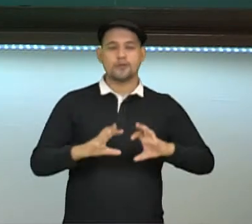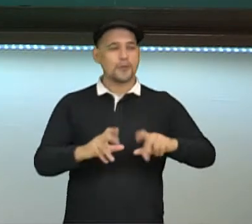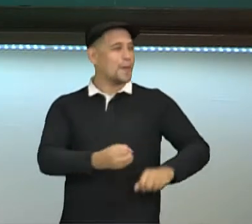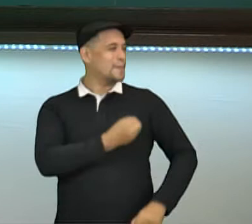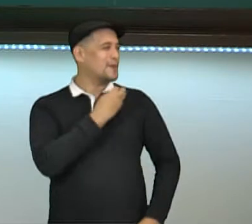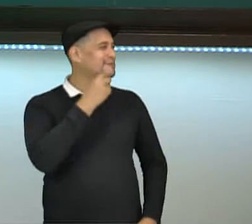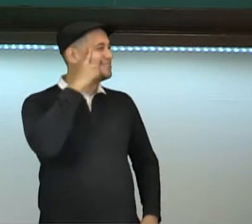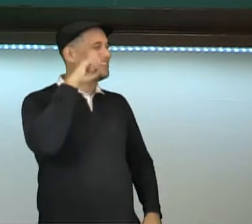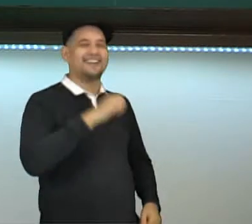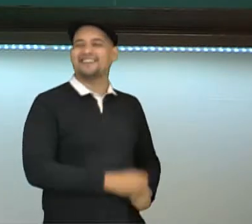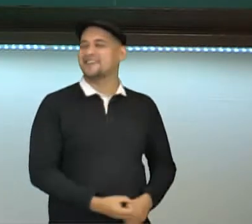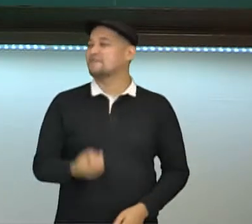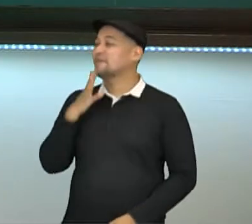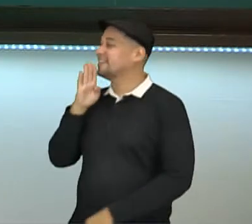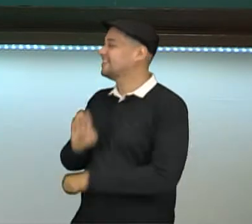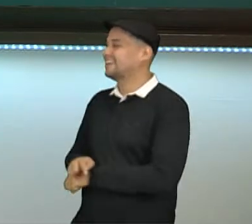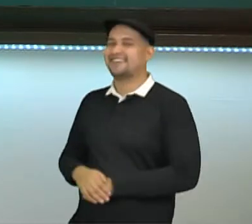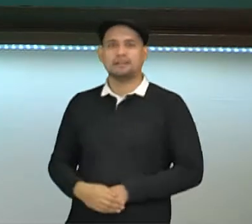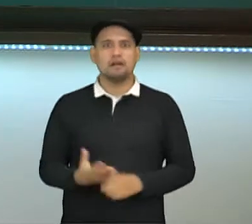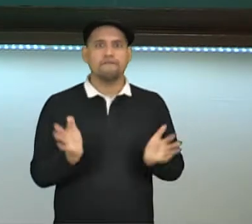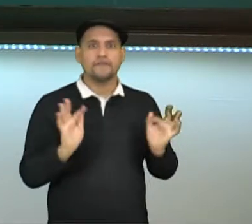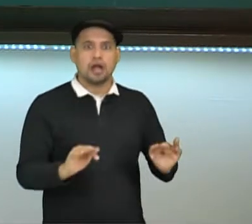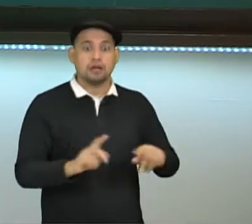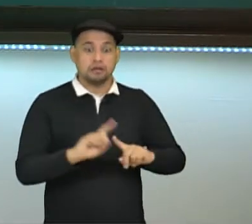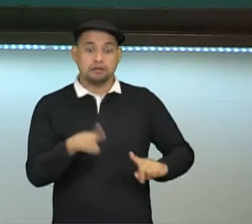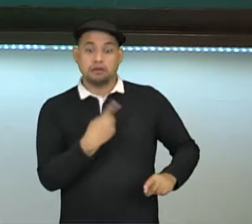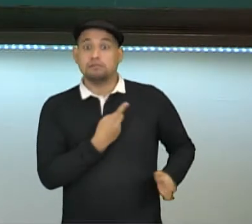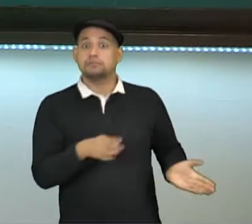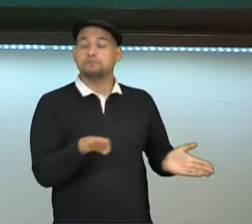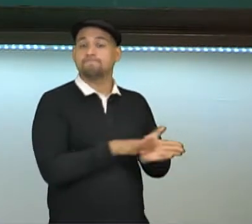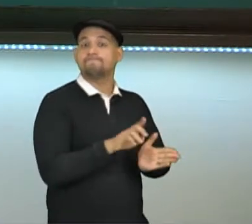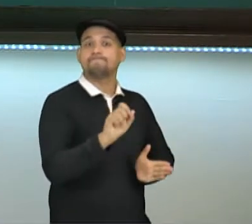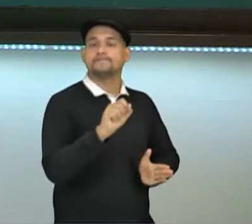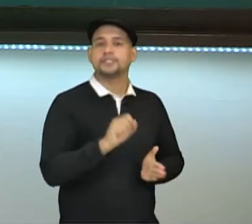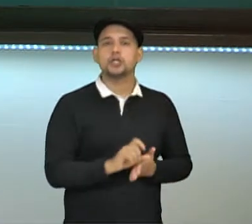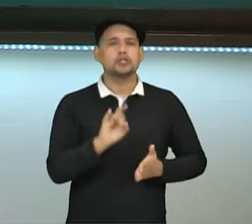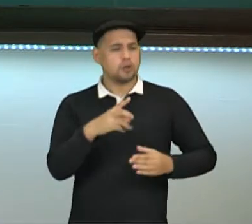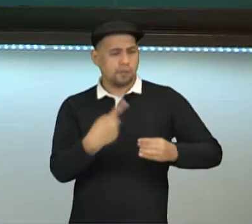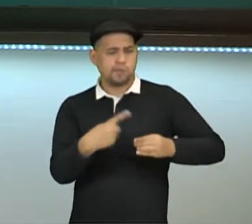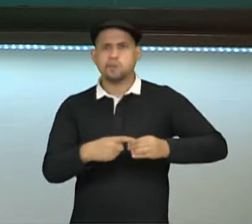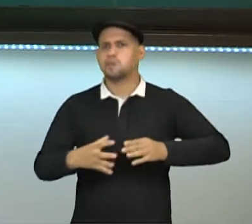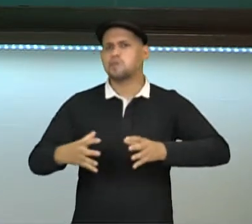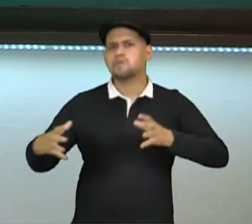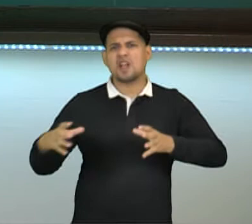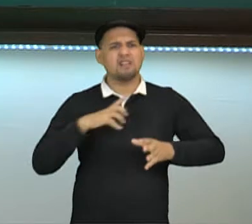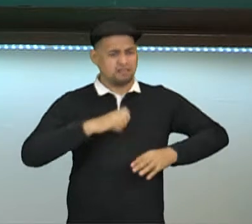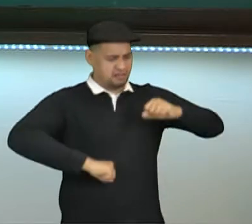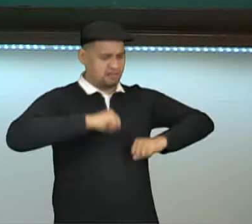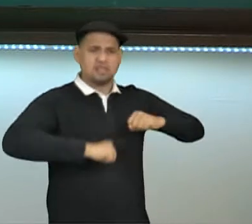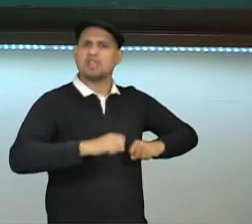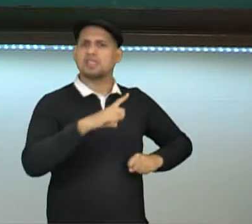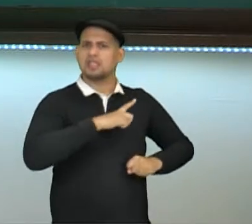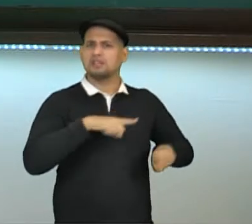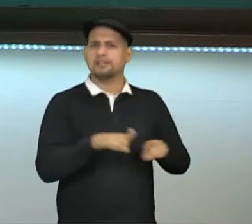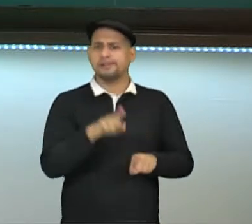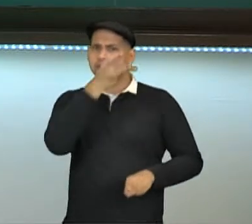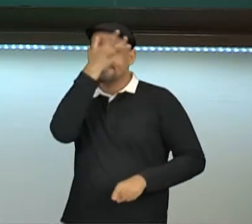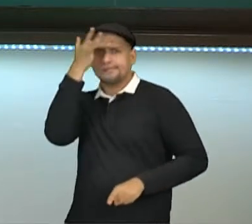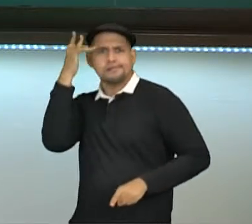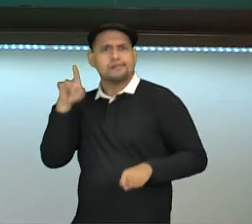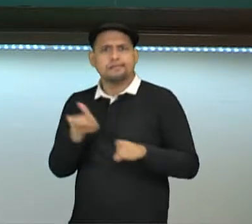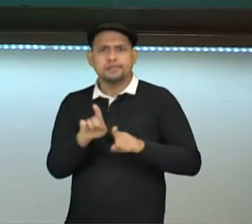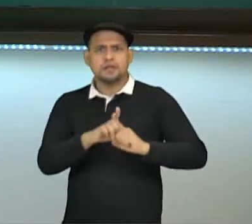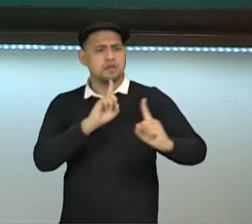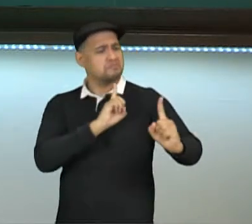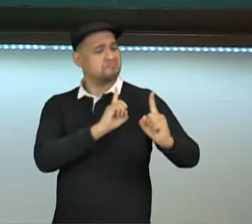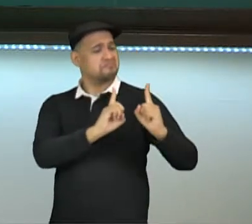boa tarde, vai acabar. Nós vamos chegar agora num momento que são as megacidades. Nós temos indústria, no momento que as pessoas vão passar uma pela outra,